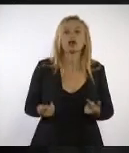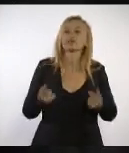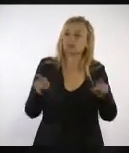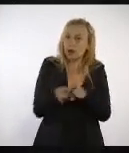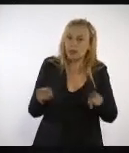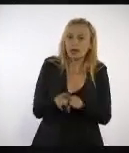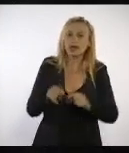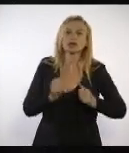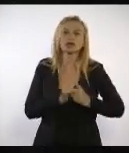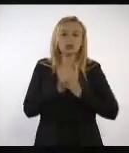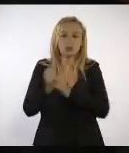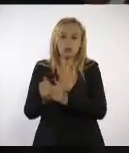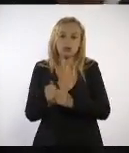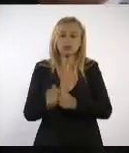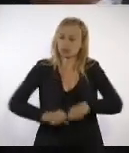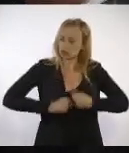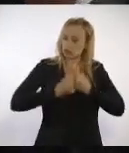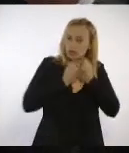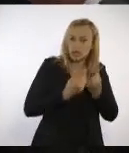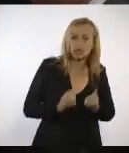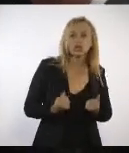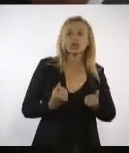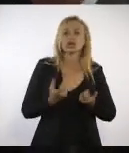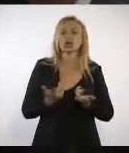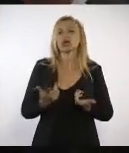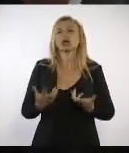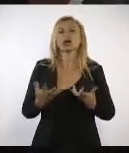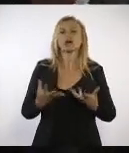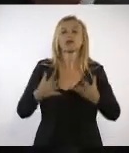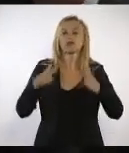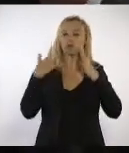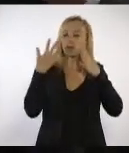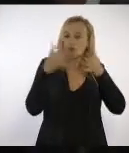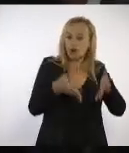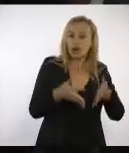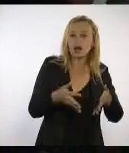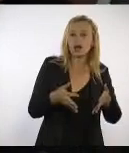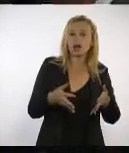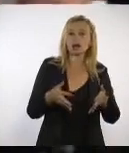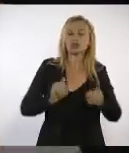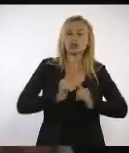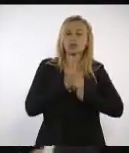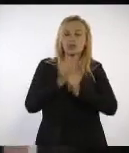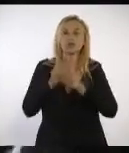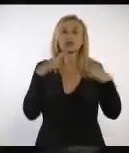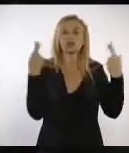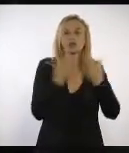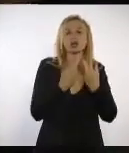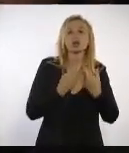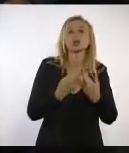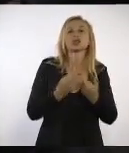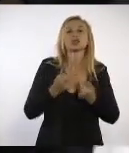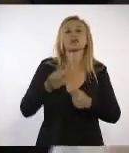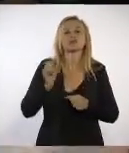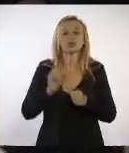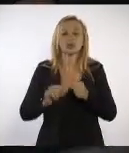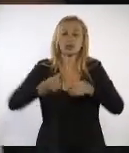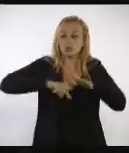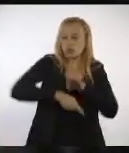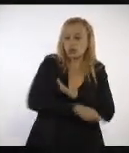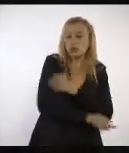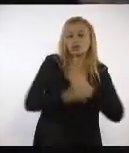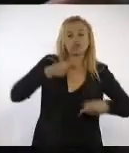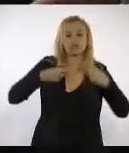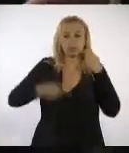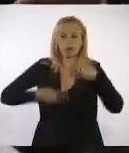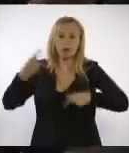também envidando todos os esforços. A gente quis frisar como questão de encaminhamento na audiência que se fizesse um aprofundamento desse debate